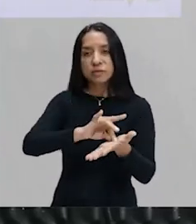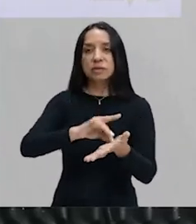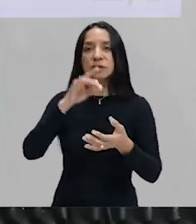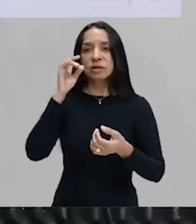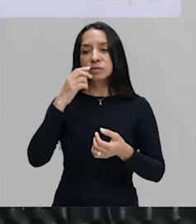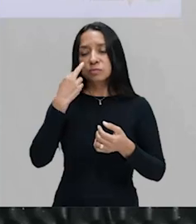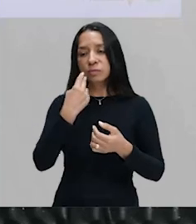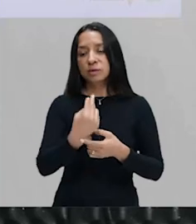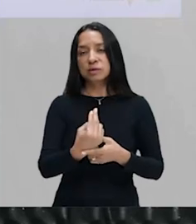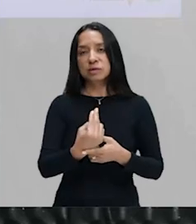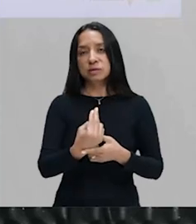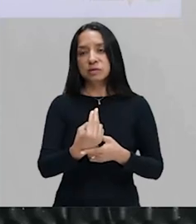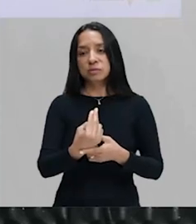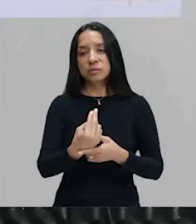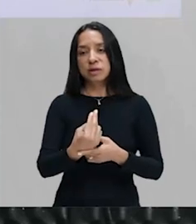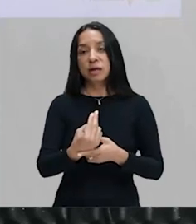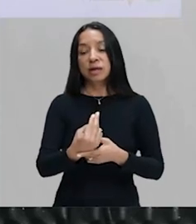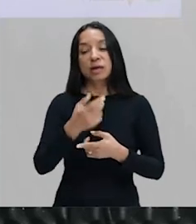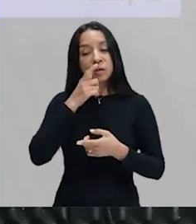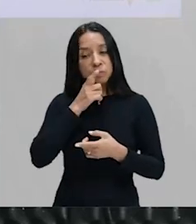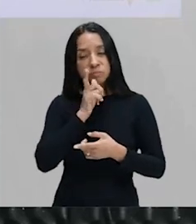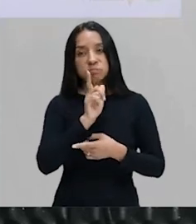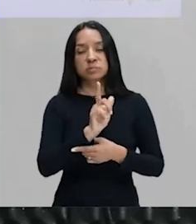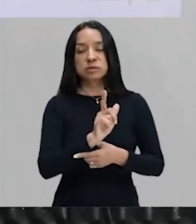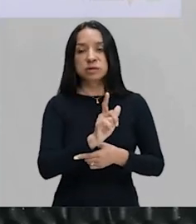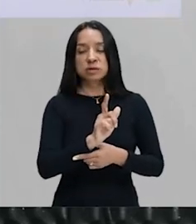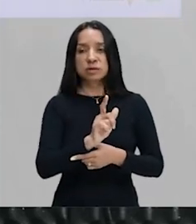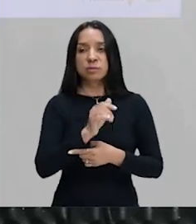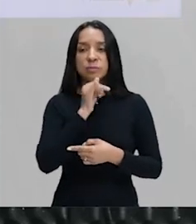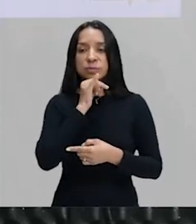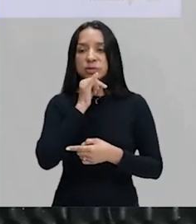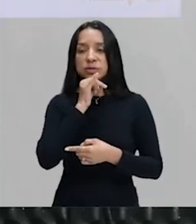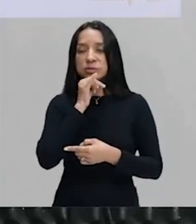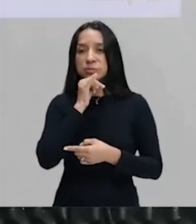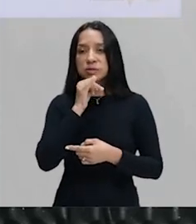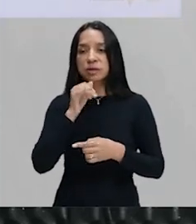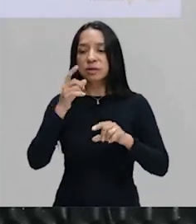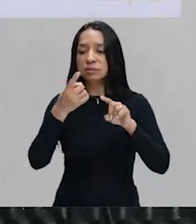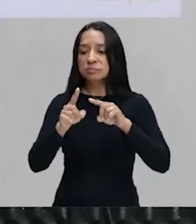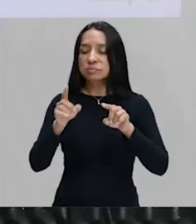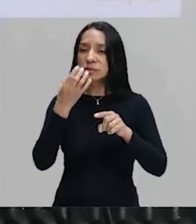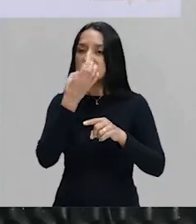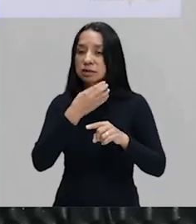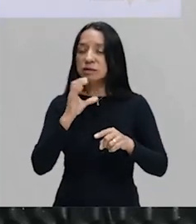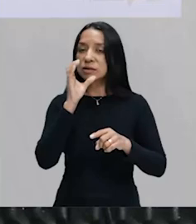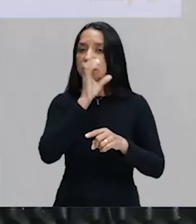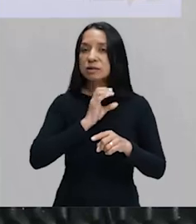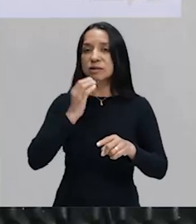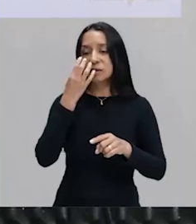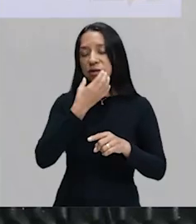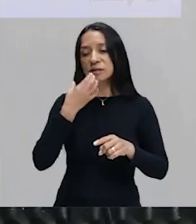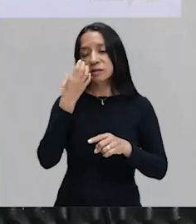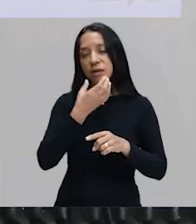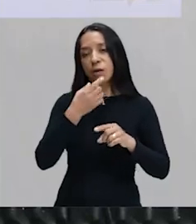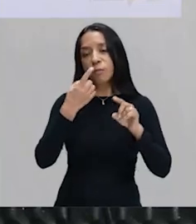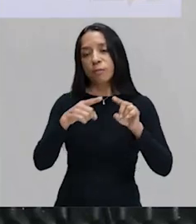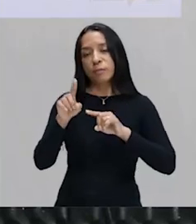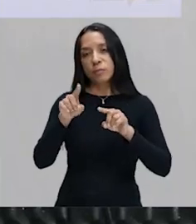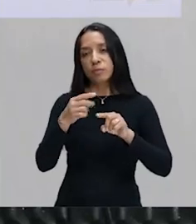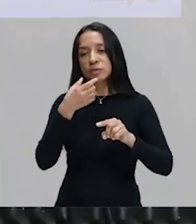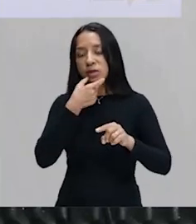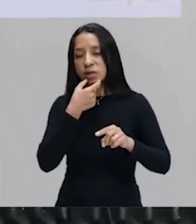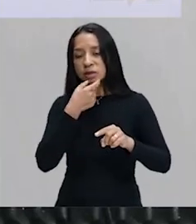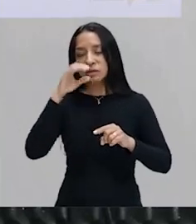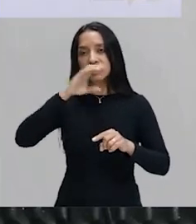quando querem aprender uma música, a cantar uma música em inglês, em português, em espanhol, qualquer que seja o idioma, vocês não